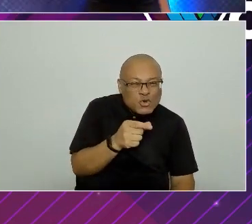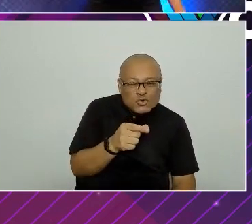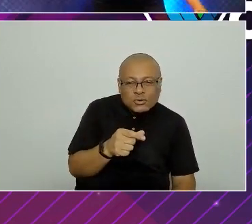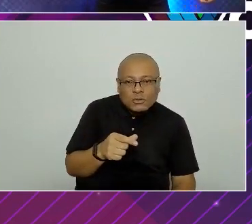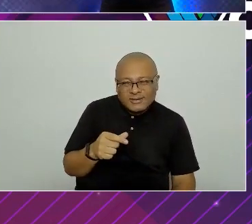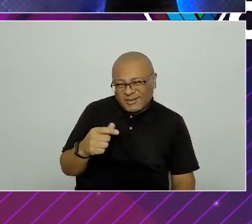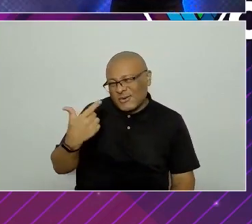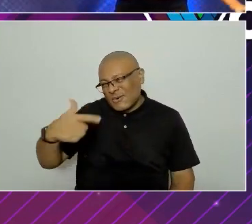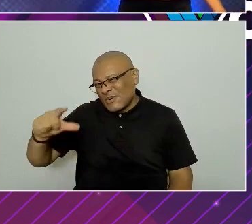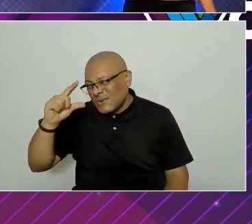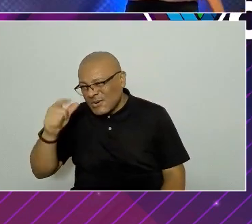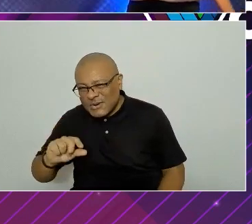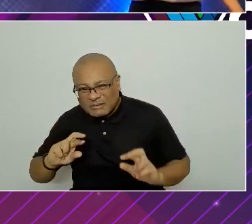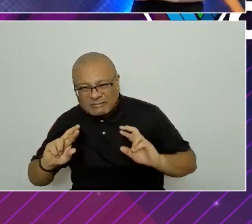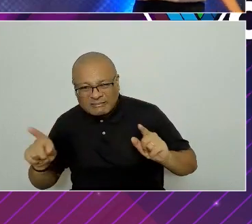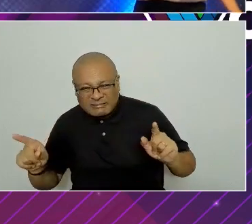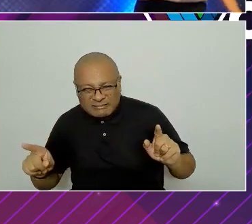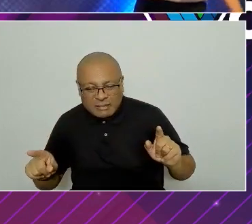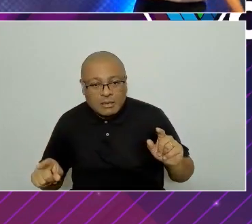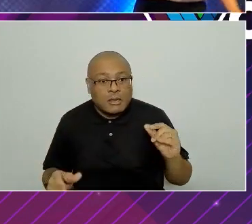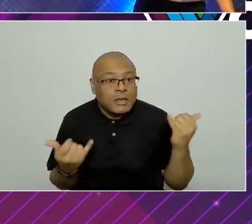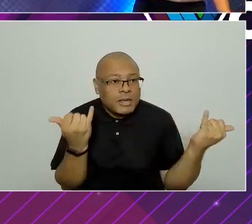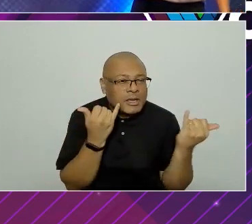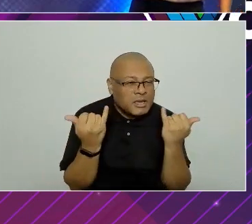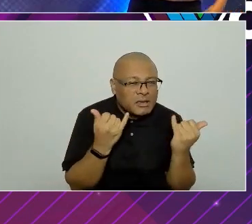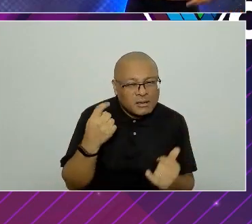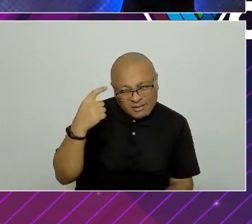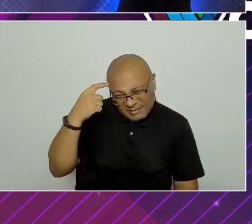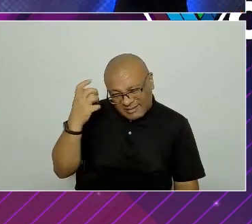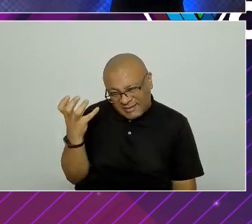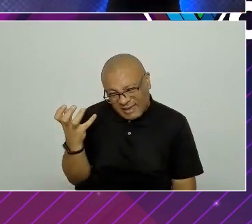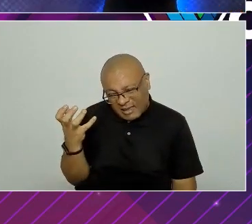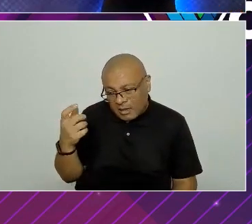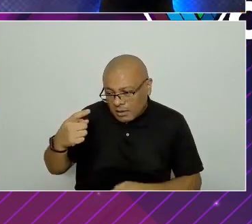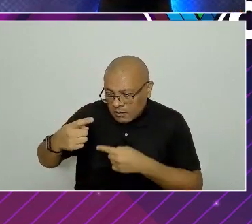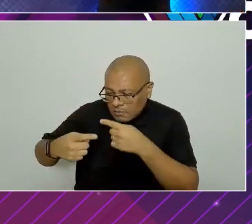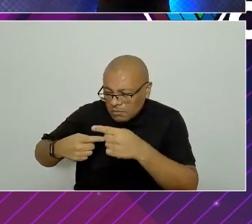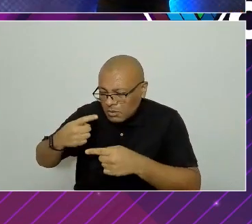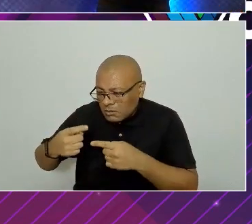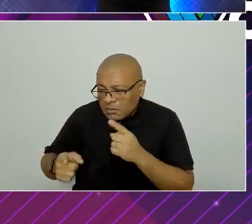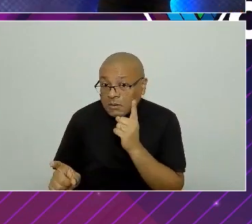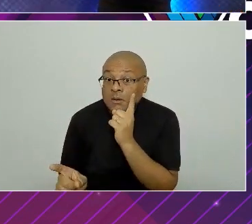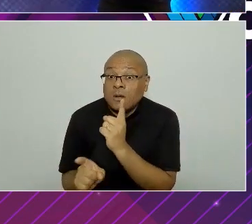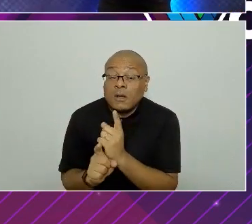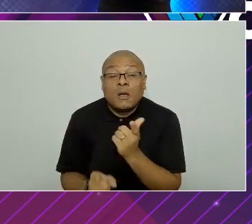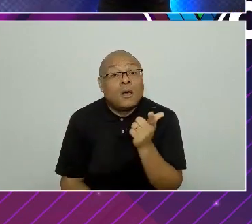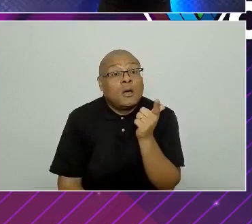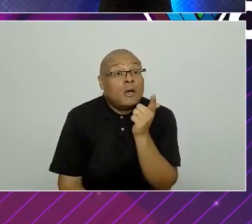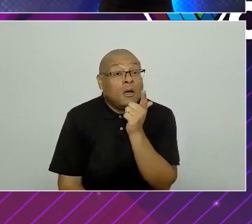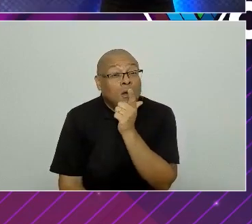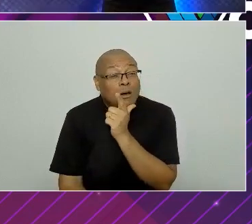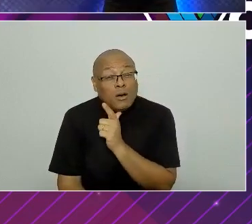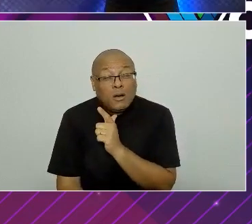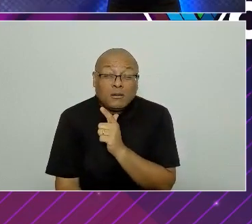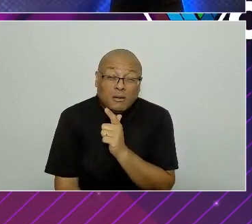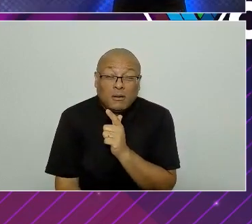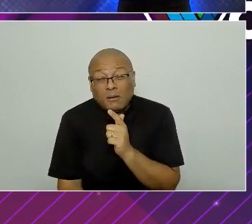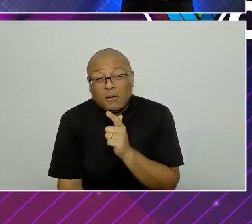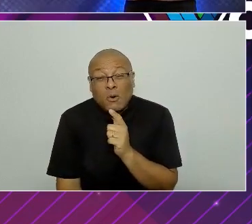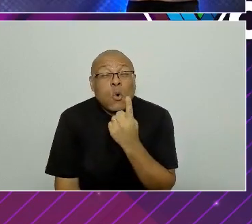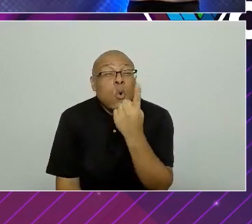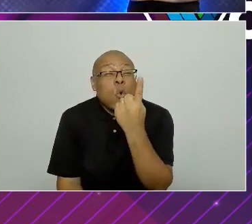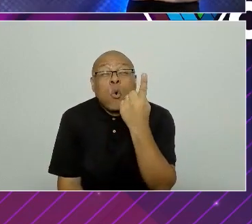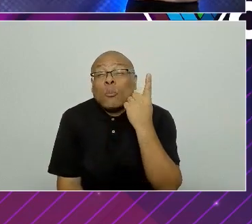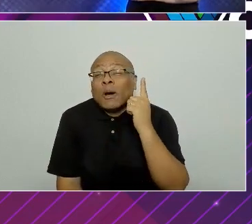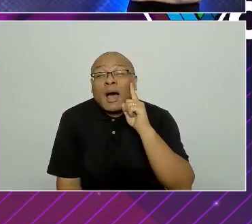teve outras vivências com algumas informações que a IA processa, vai conseguir, mesmo com se